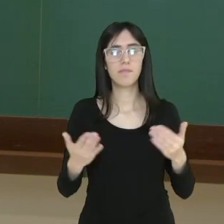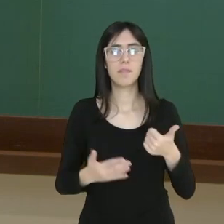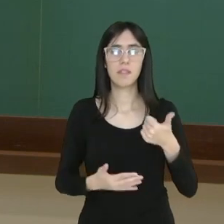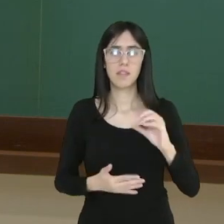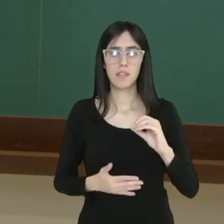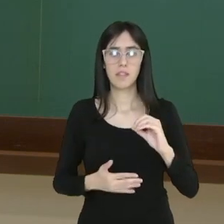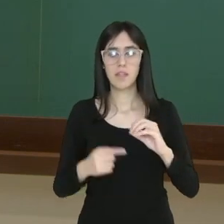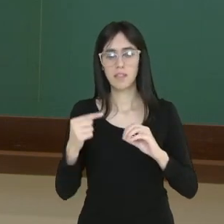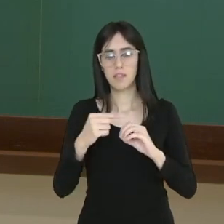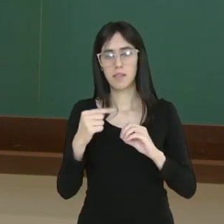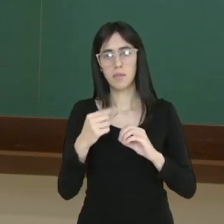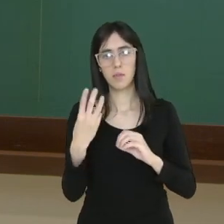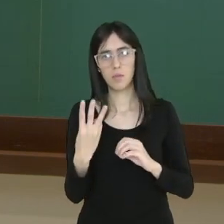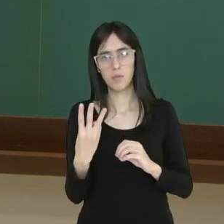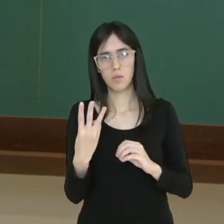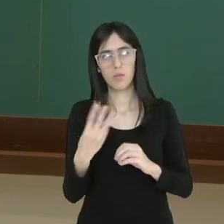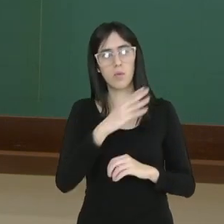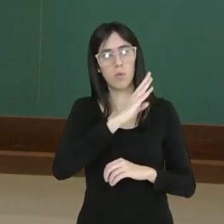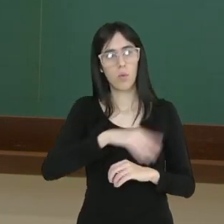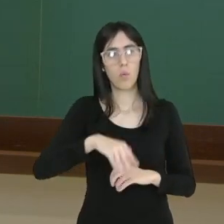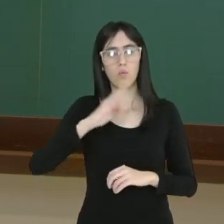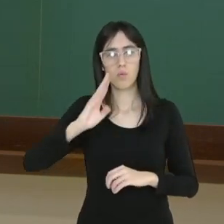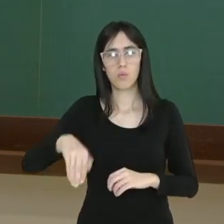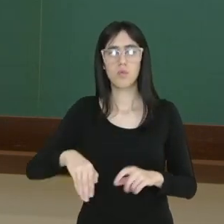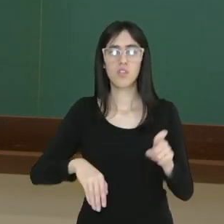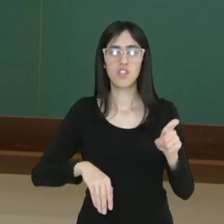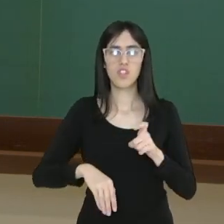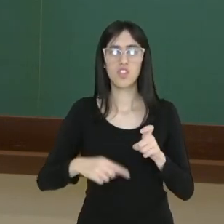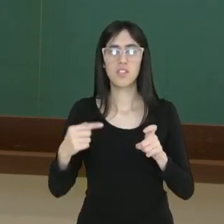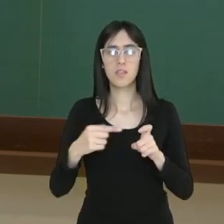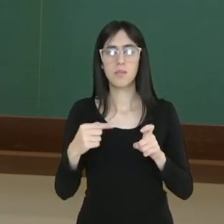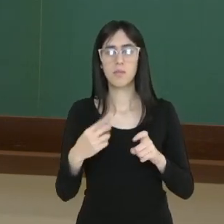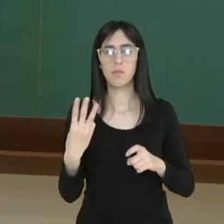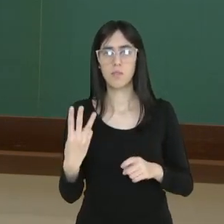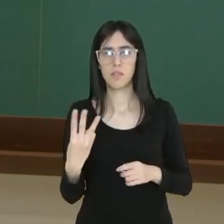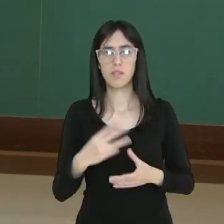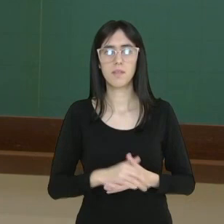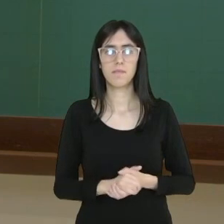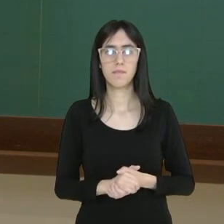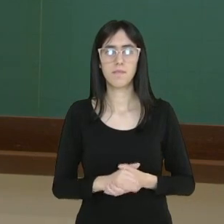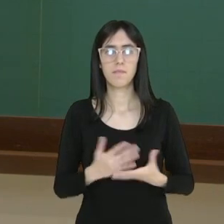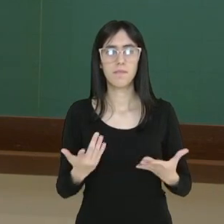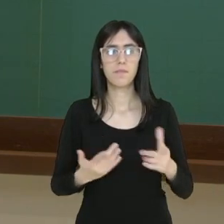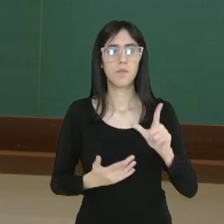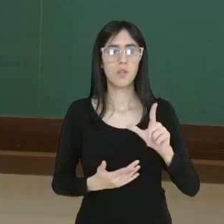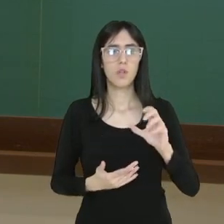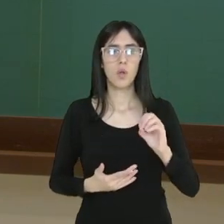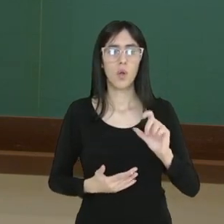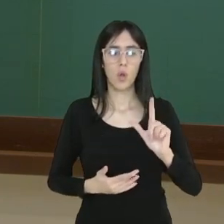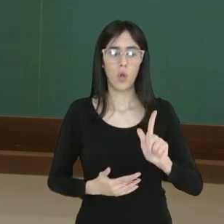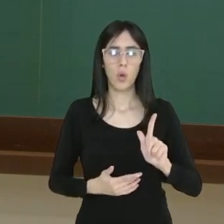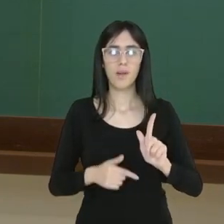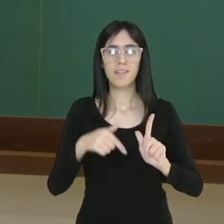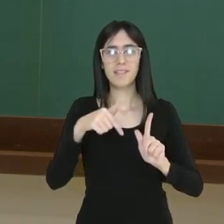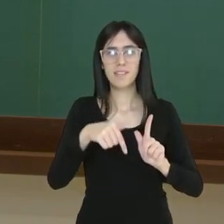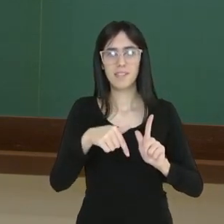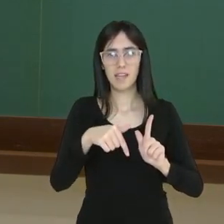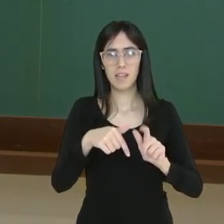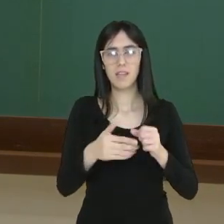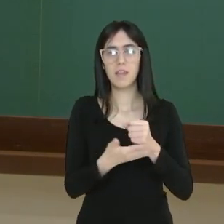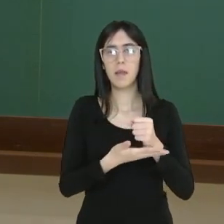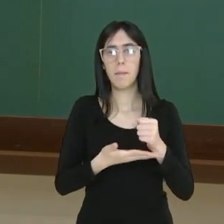elevado na menos 3. Cortou, cortou, x menos 3. Log de 7 na base